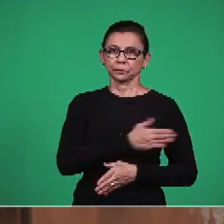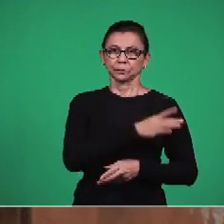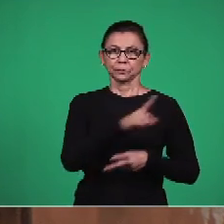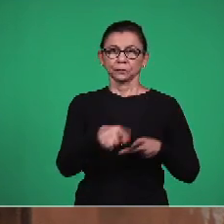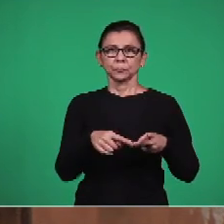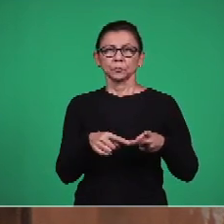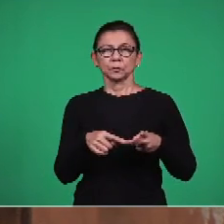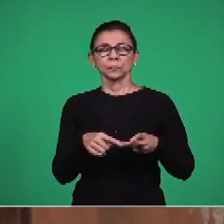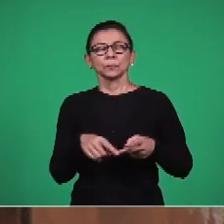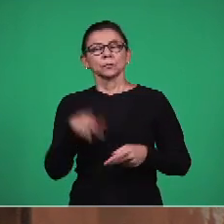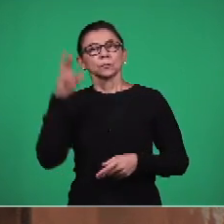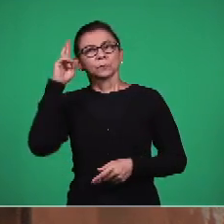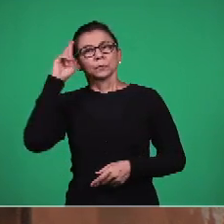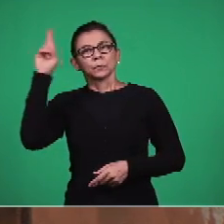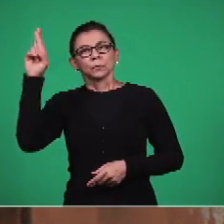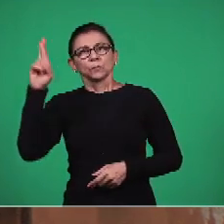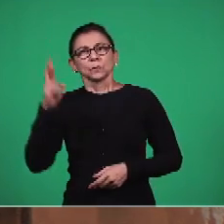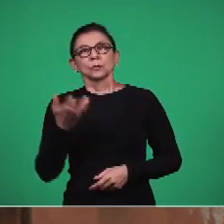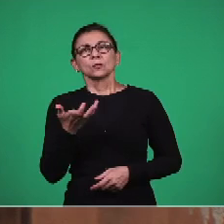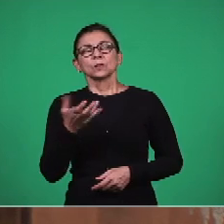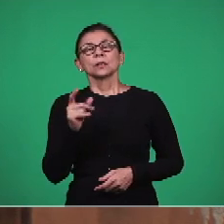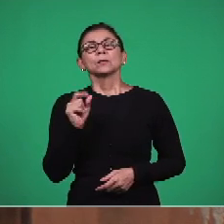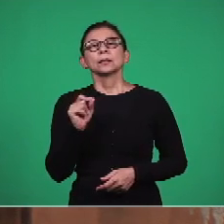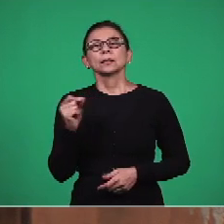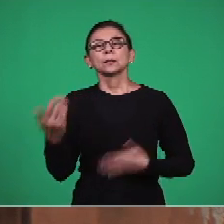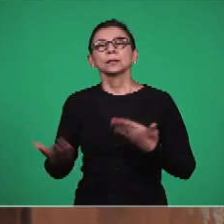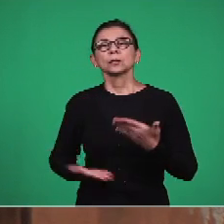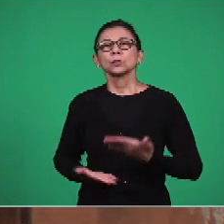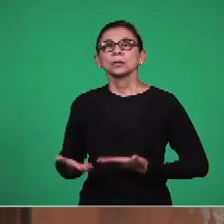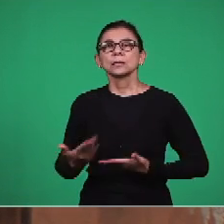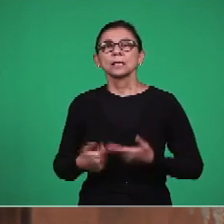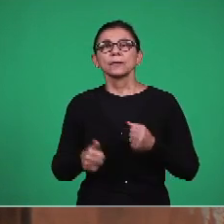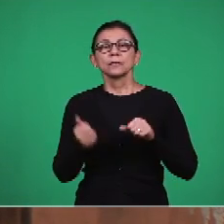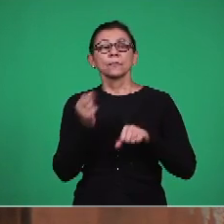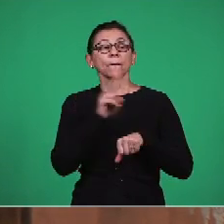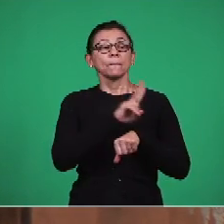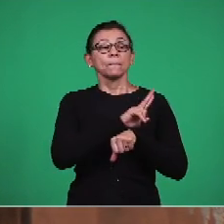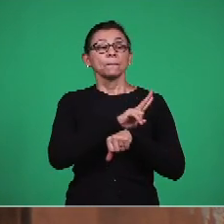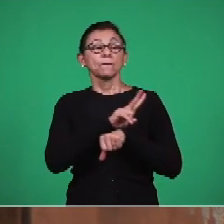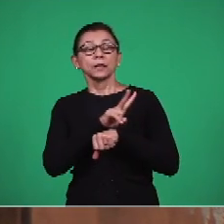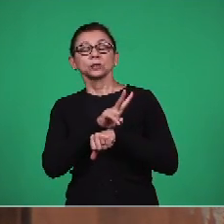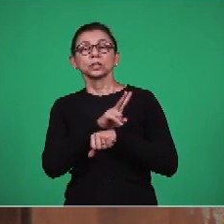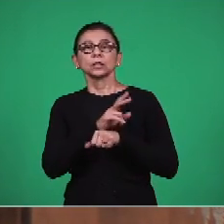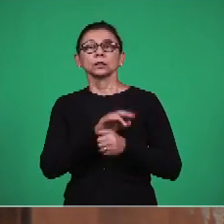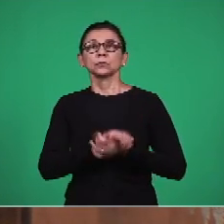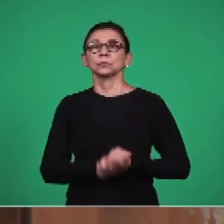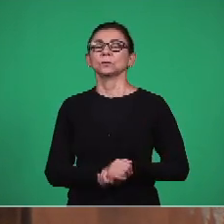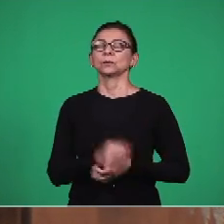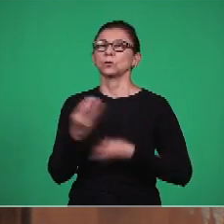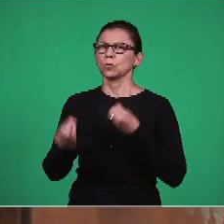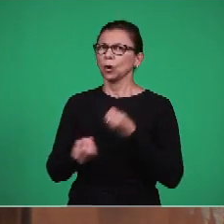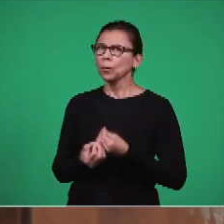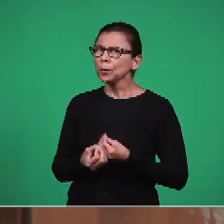O Senhor quer que os servos estejam vigiando assim. Verso 2. Bem-aventurado